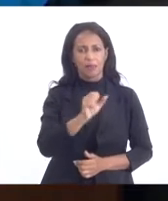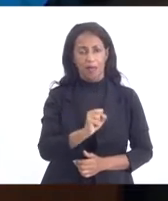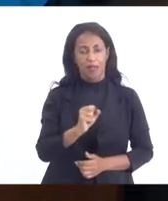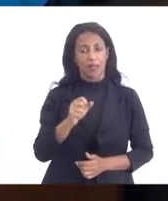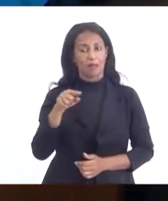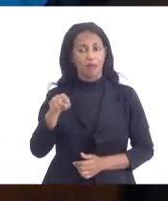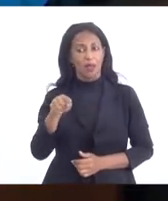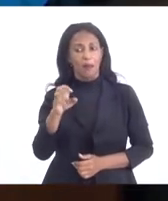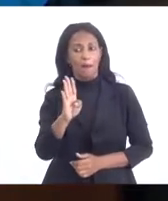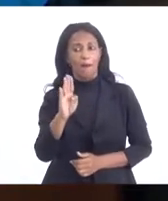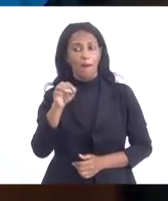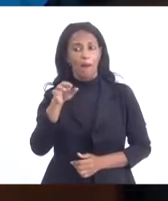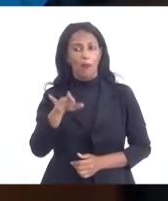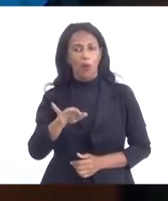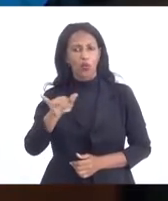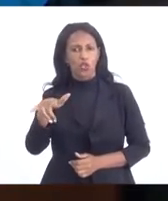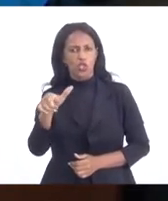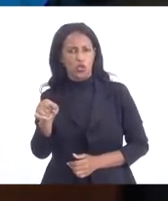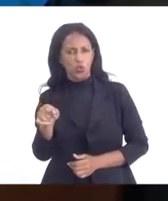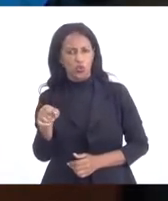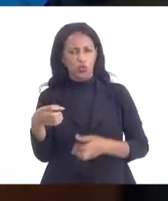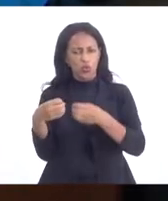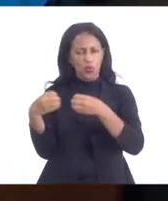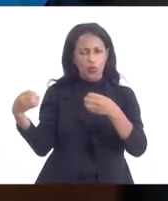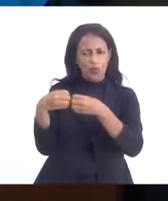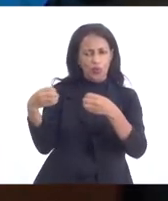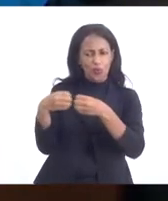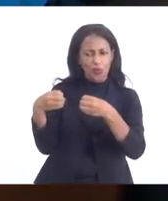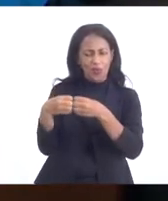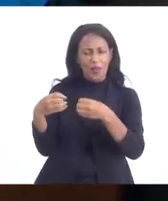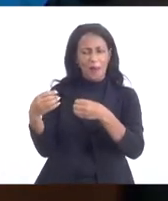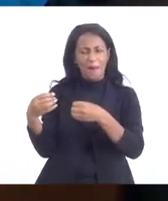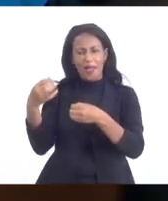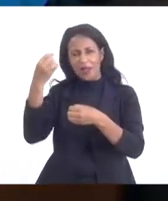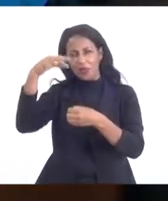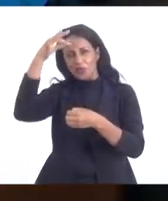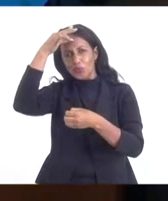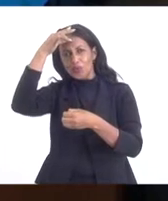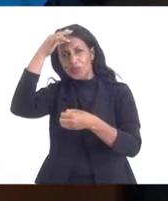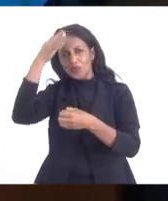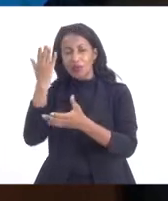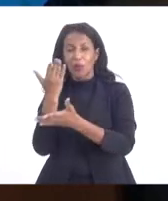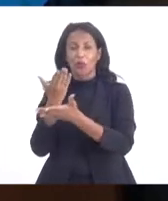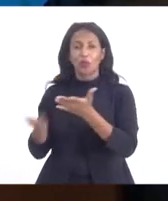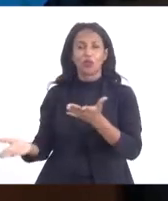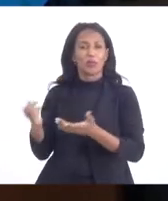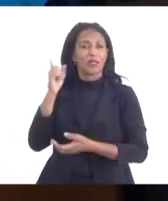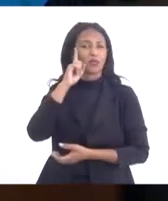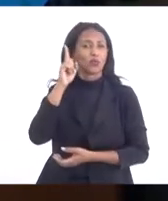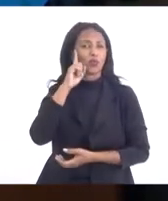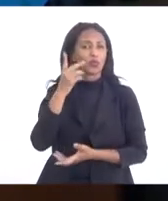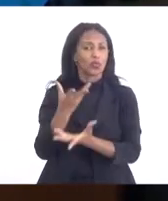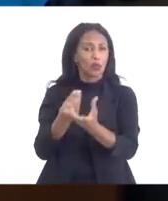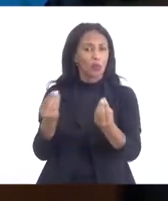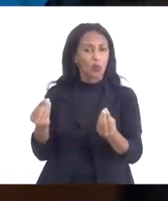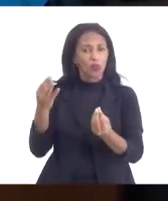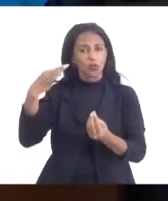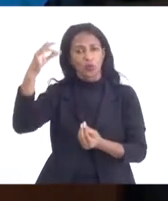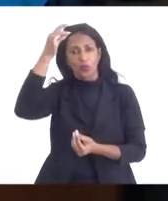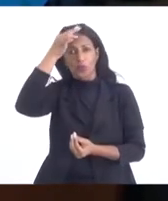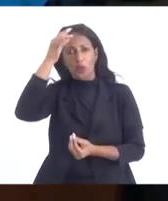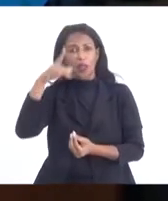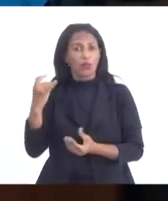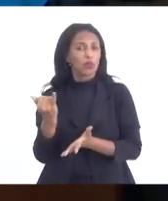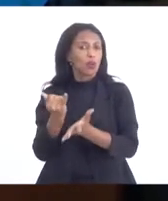Jesus, nós somos vizinhos de Bom Jesus do Norte, nós somos vizinhos do Espírito Santo, então nós perdemos dia a dia muito para o Espírito Santo, não só